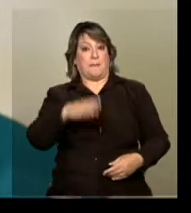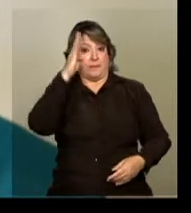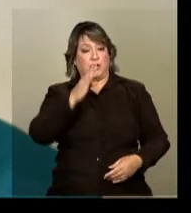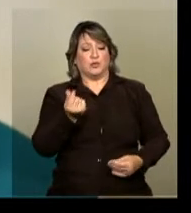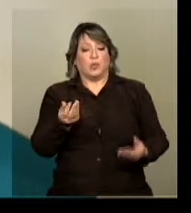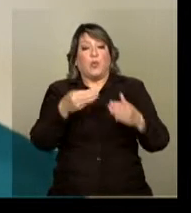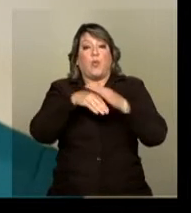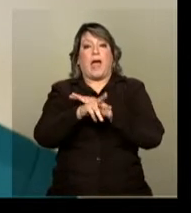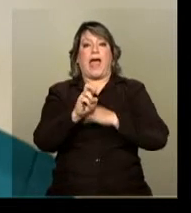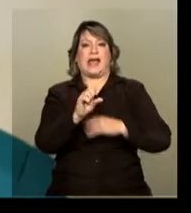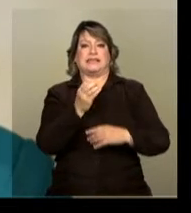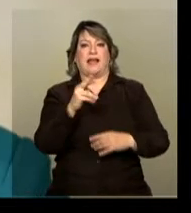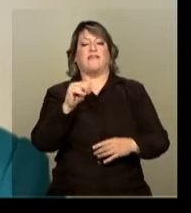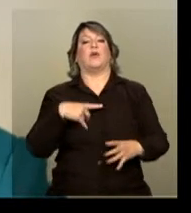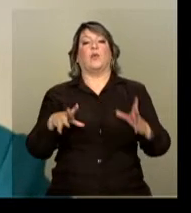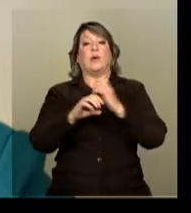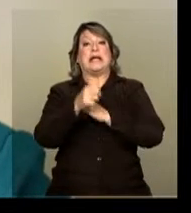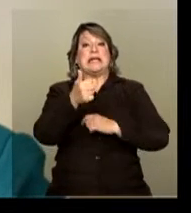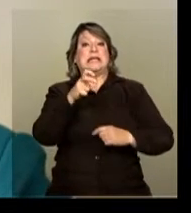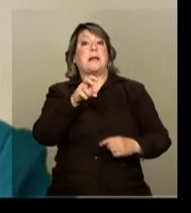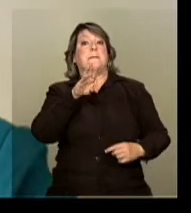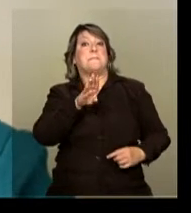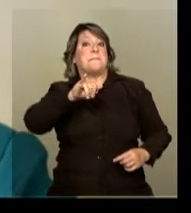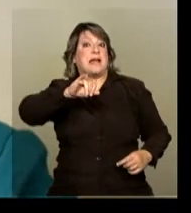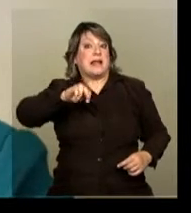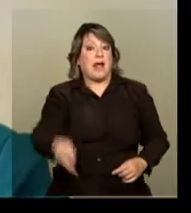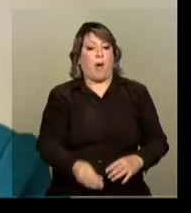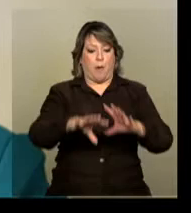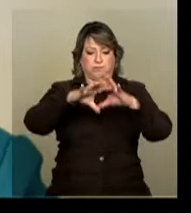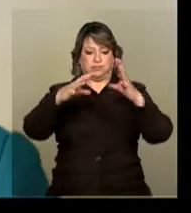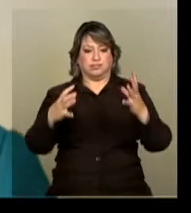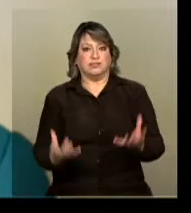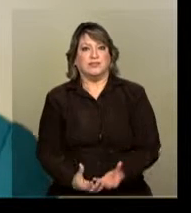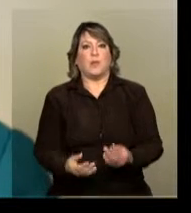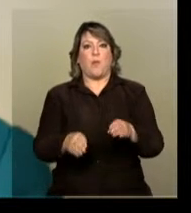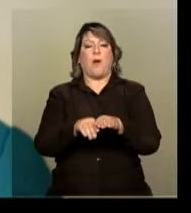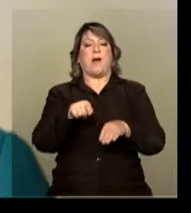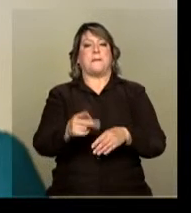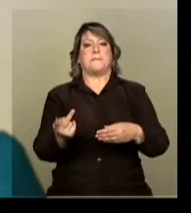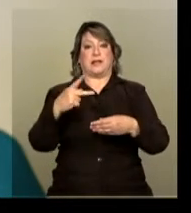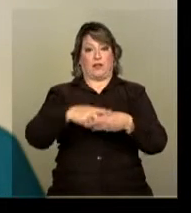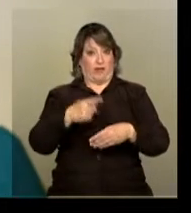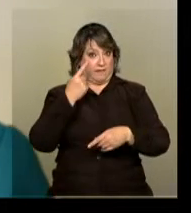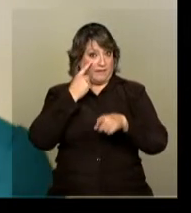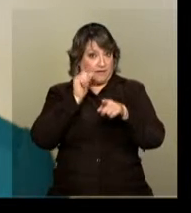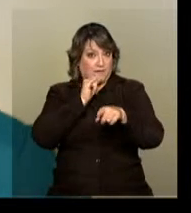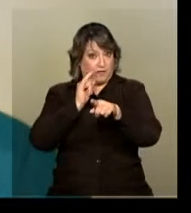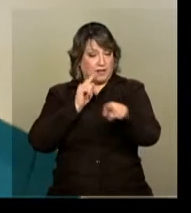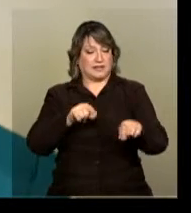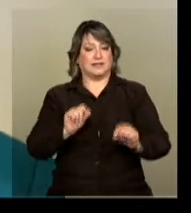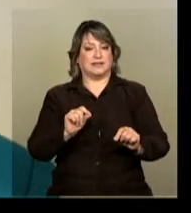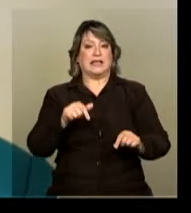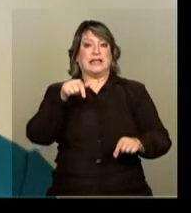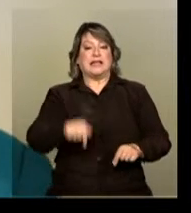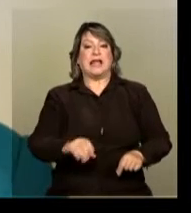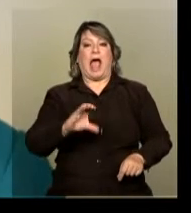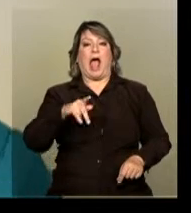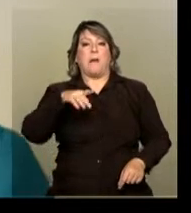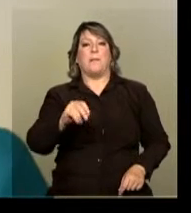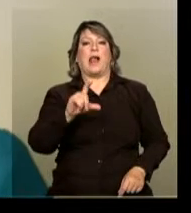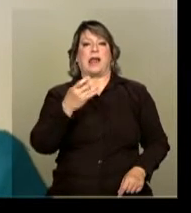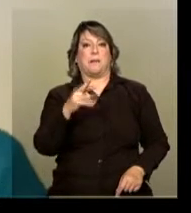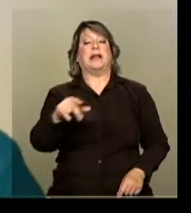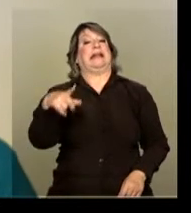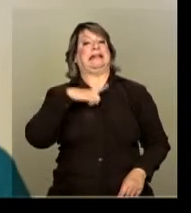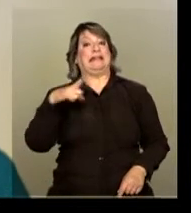de reservas 15 bilhões de barris equivalentes de petróleo vejam vocês só o campo de libra tem